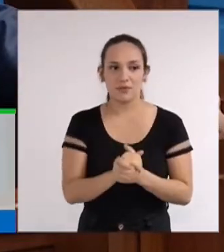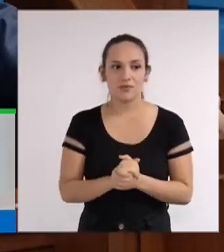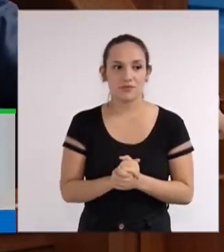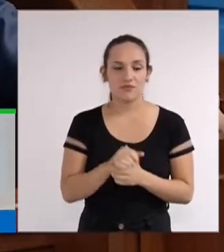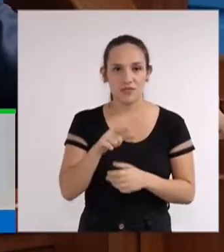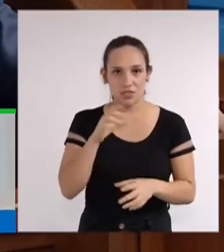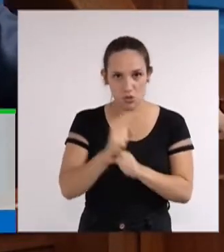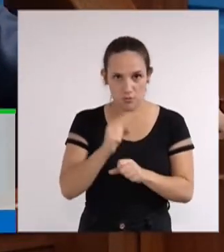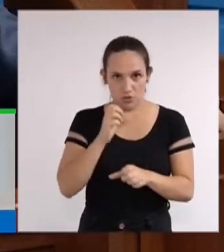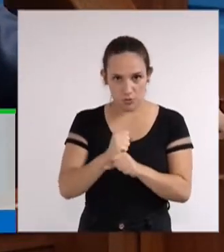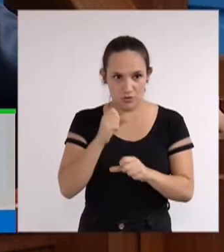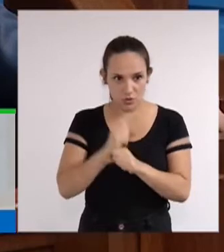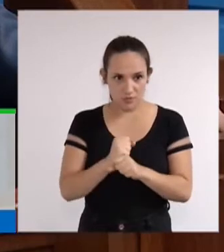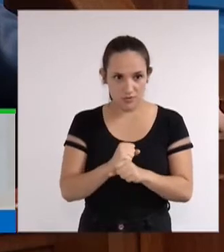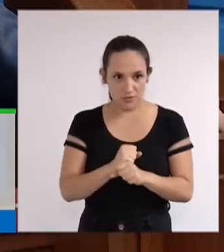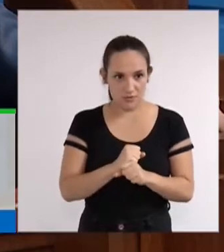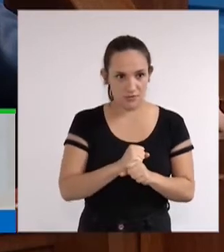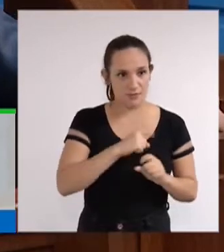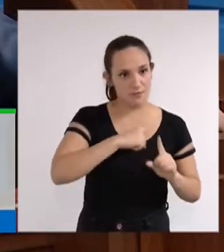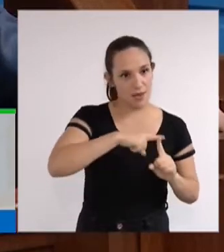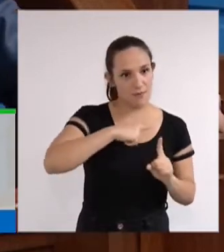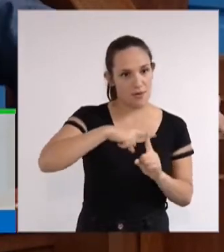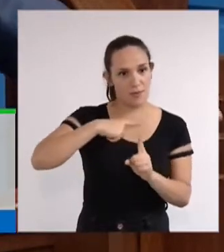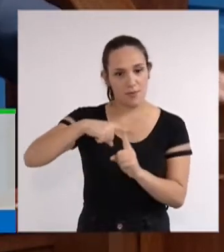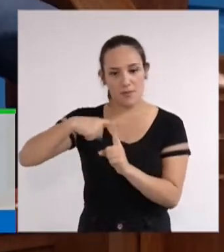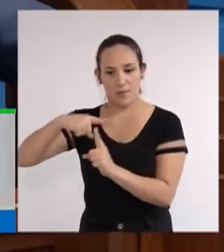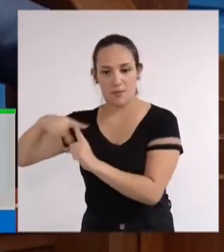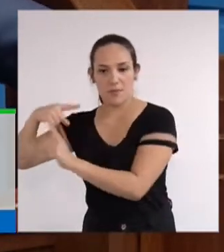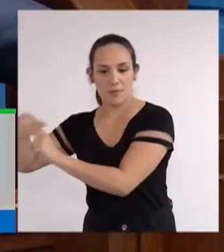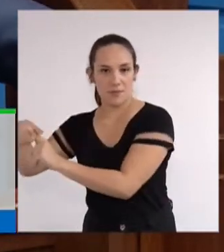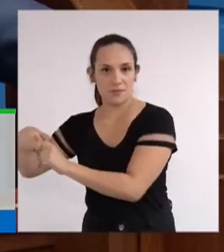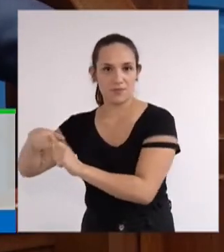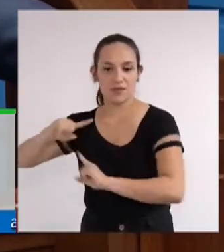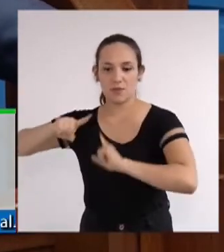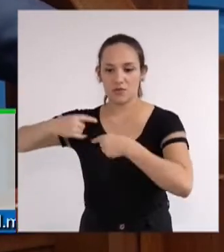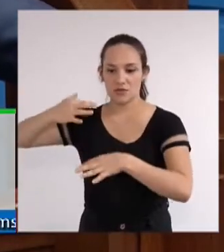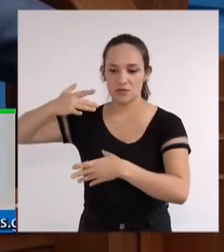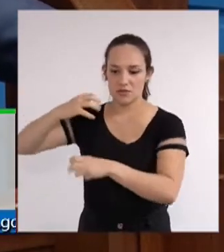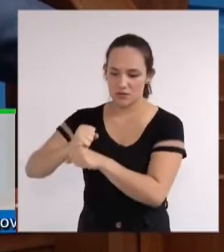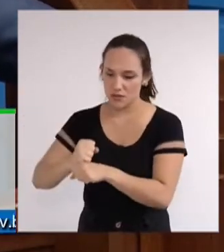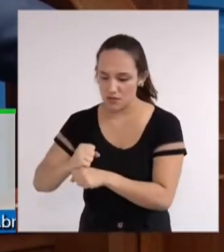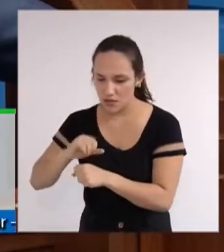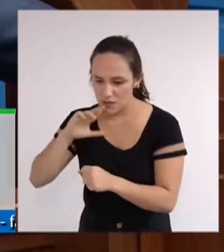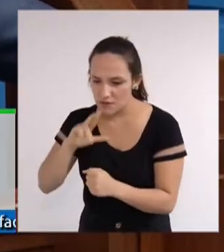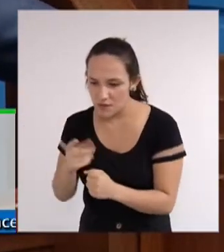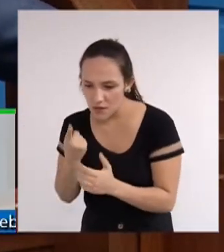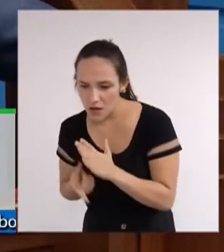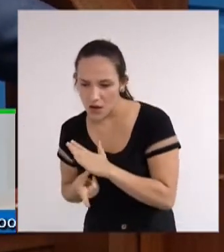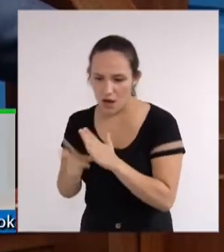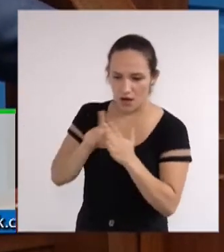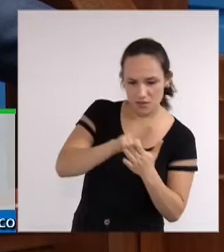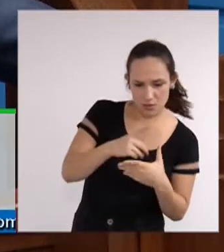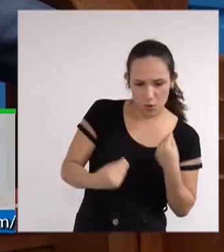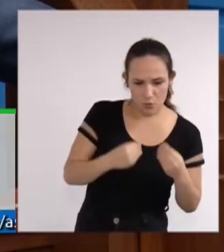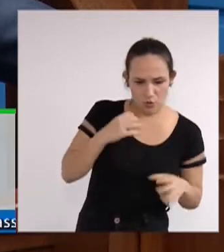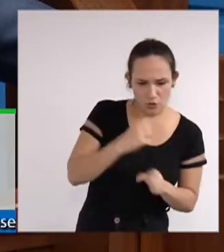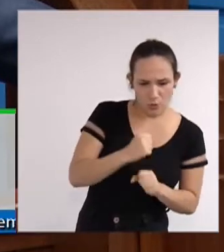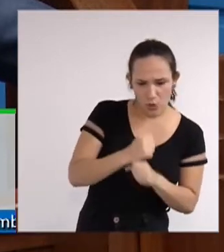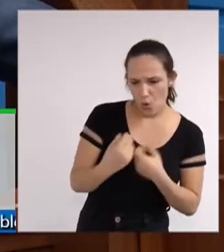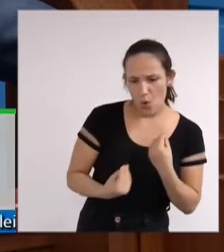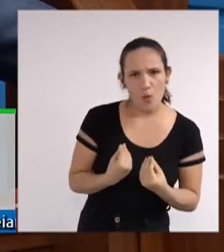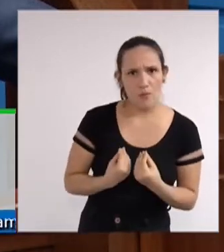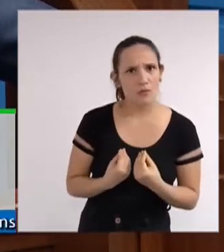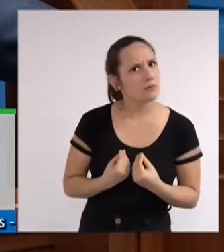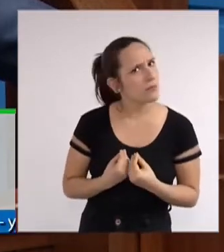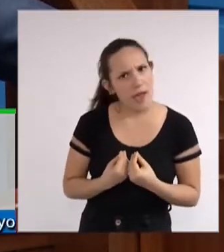você faz operações sequenciais, quando você totaliza, não há mais. As operações não existem mais.